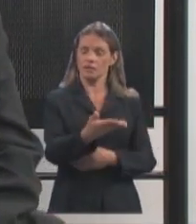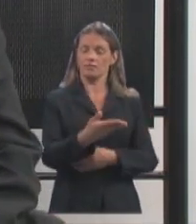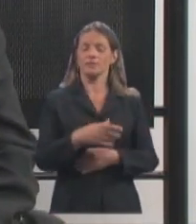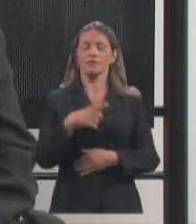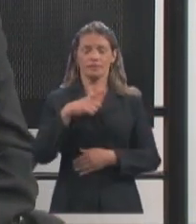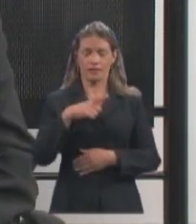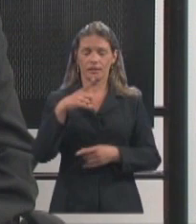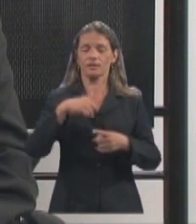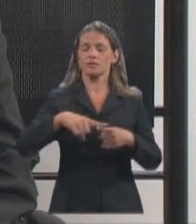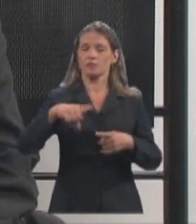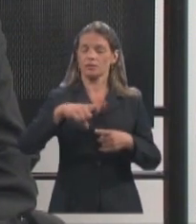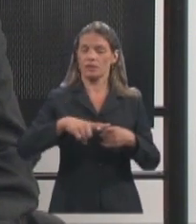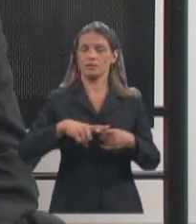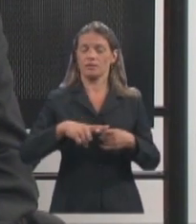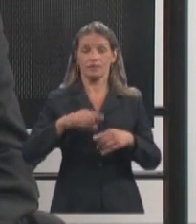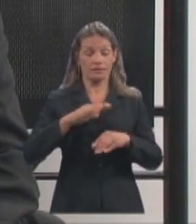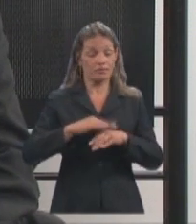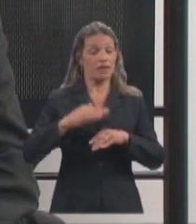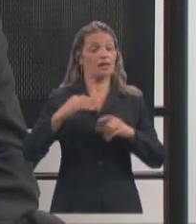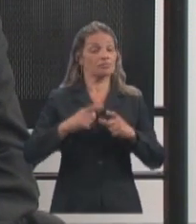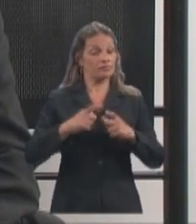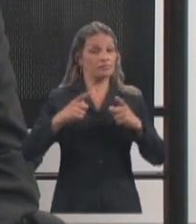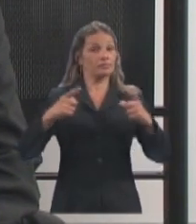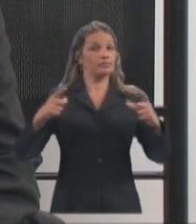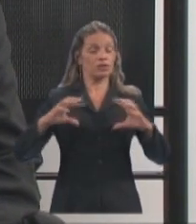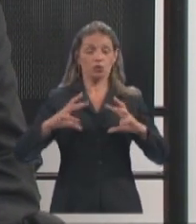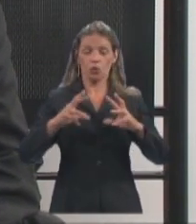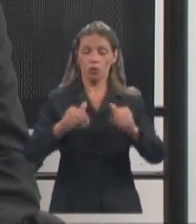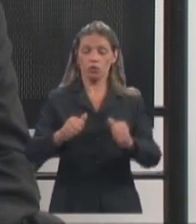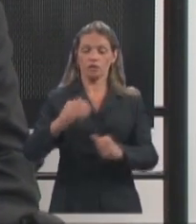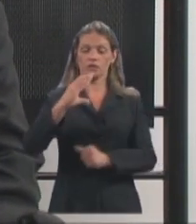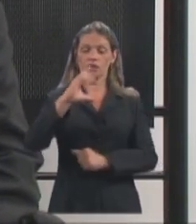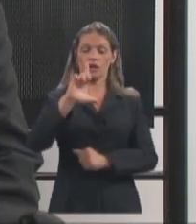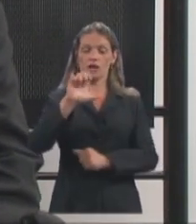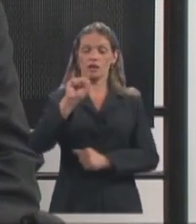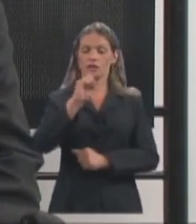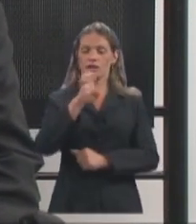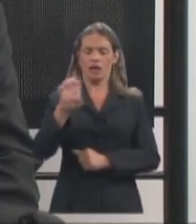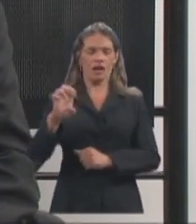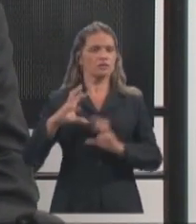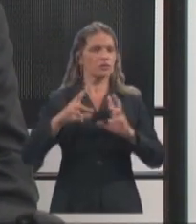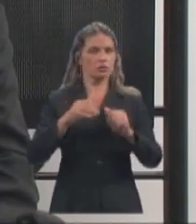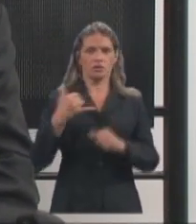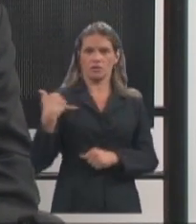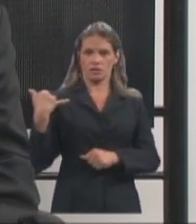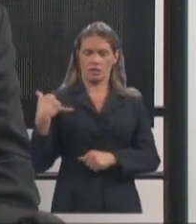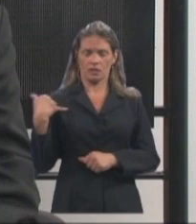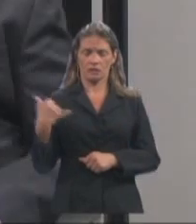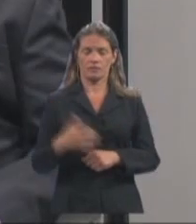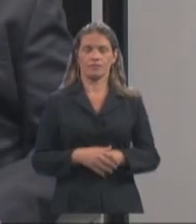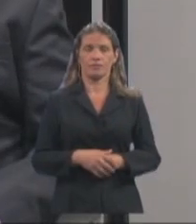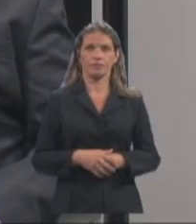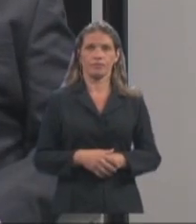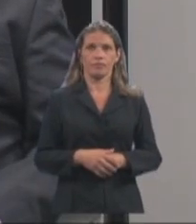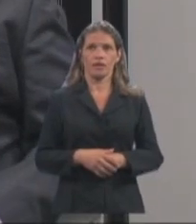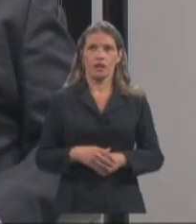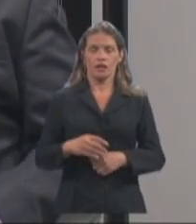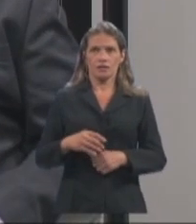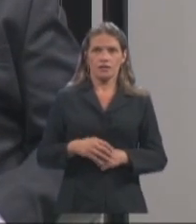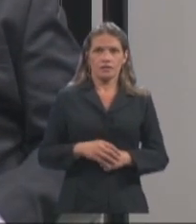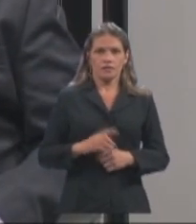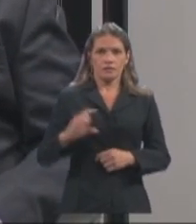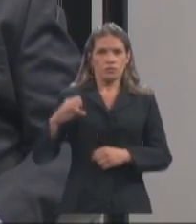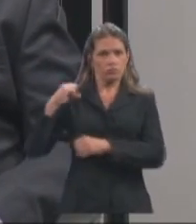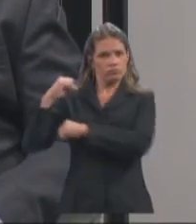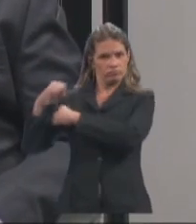nesse momento que enfrenta essa situação que está cada vez crescente em todas as classes sociais faixas etárias é o